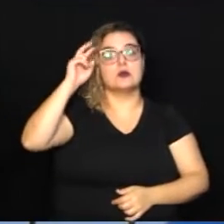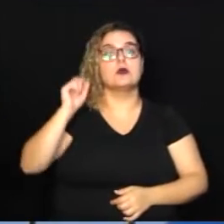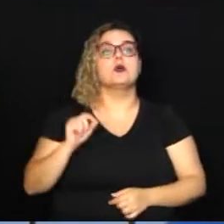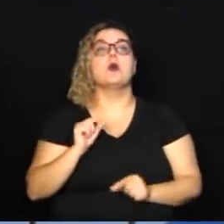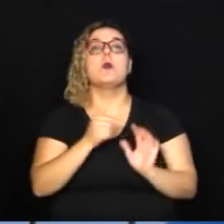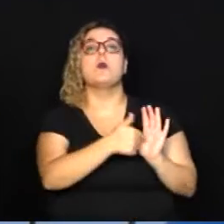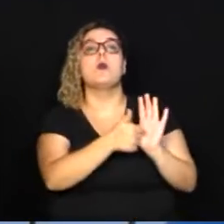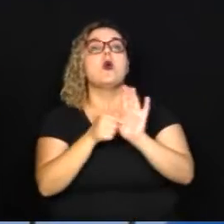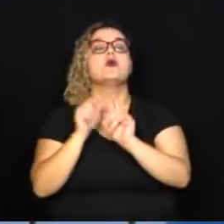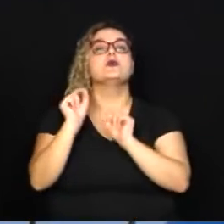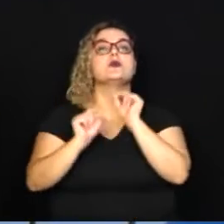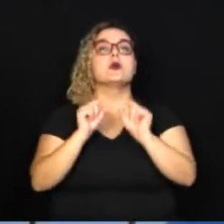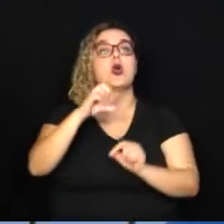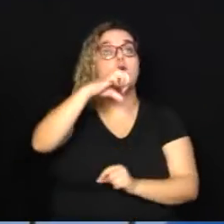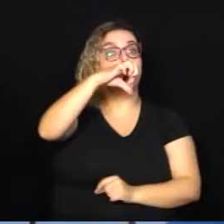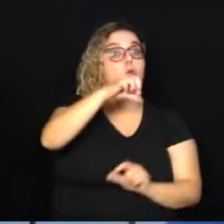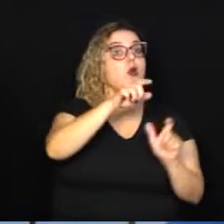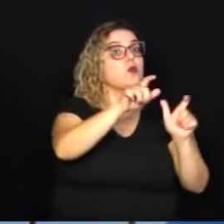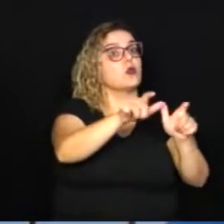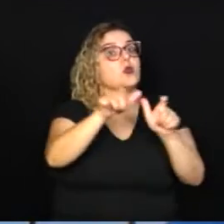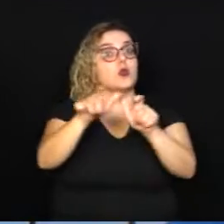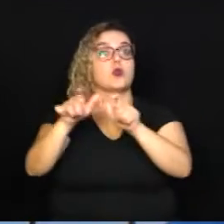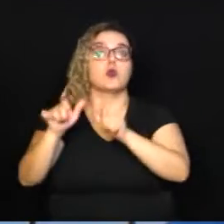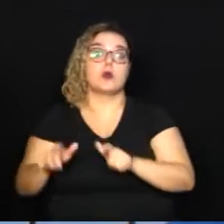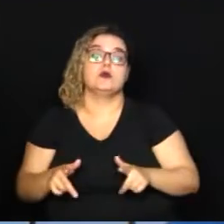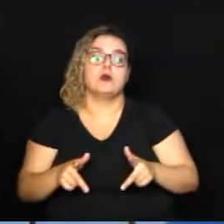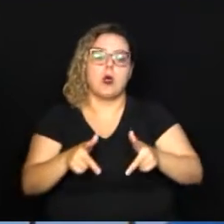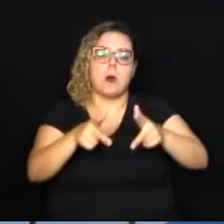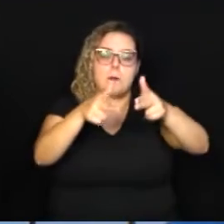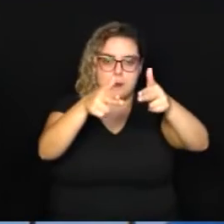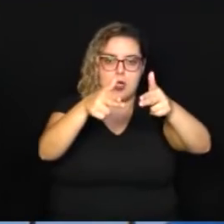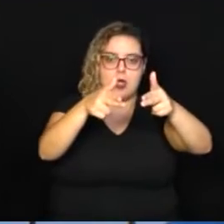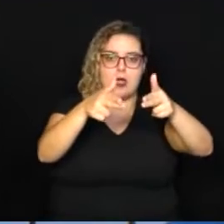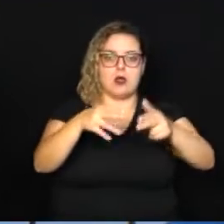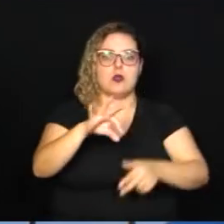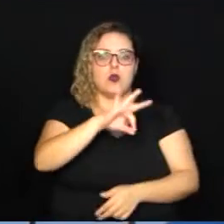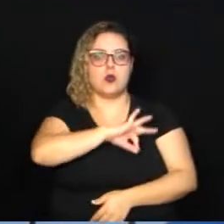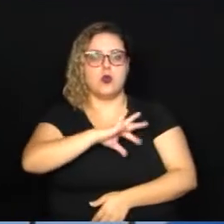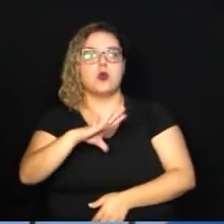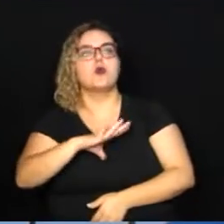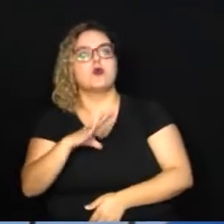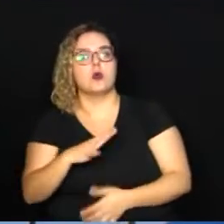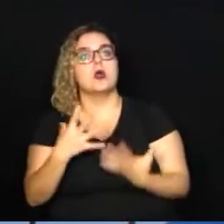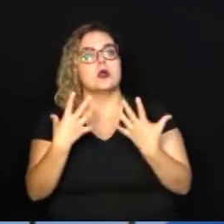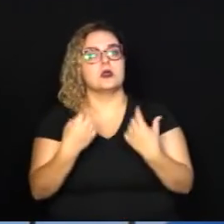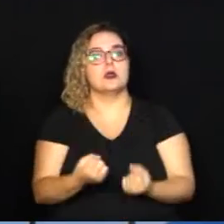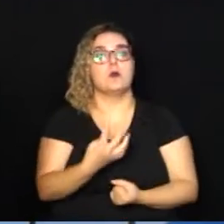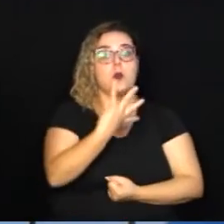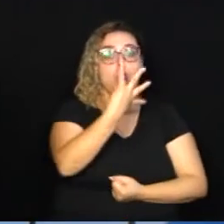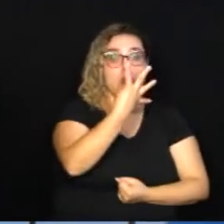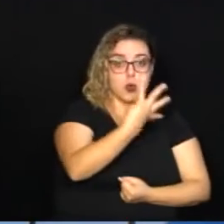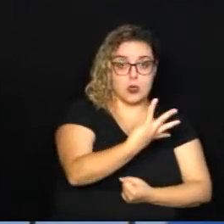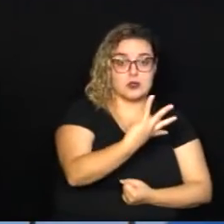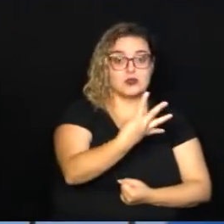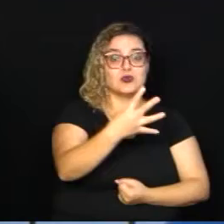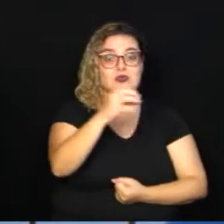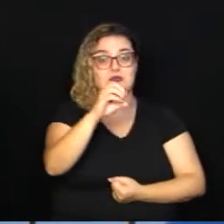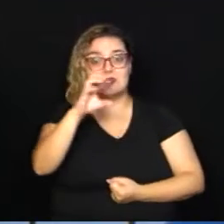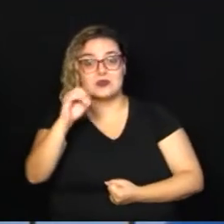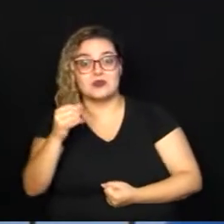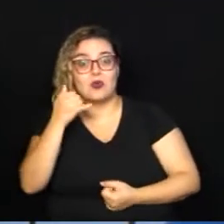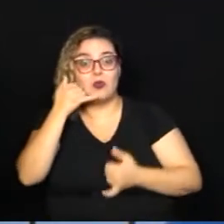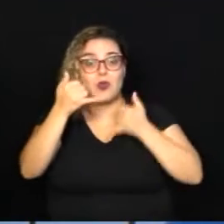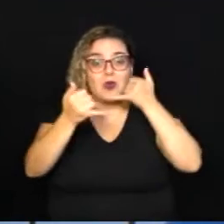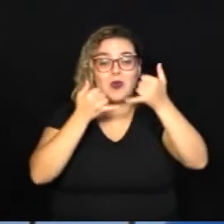que 9 estabelecimentos foram autuados. A Guarda Municipal também recebeu 400 chamados